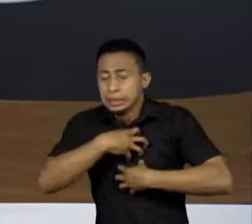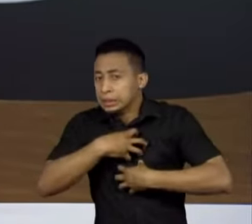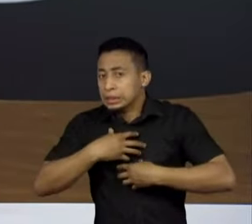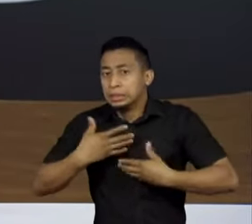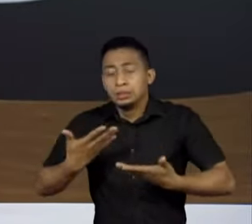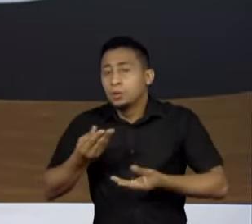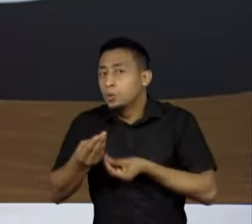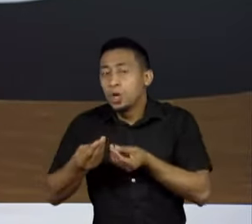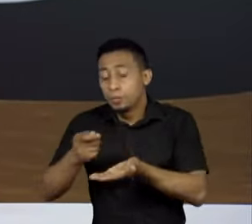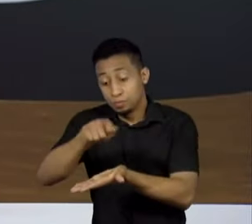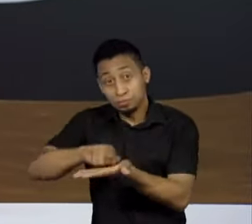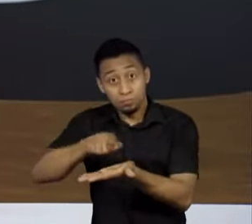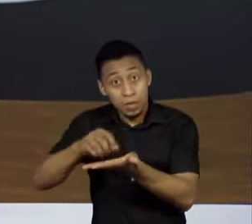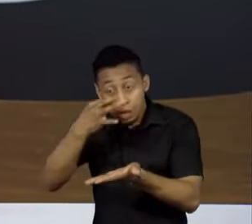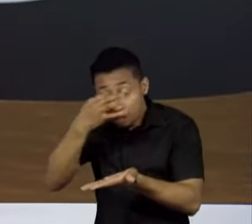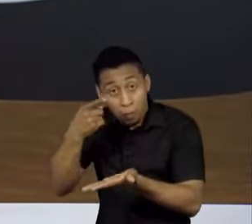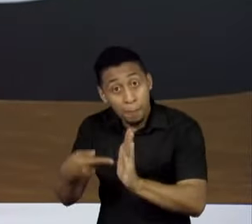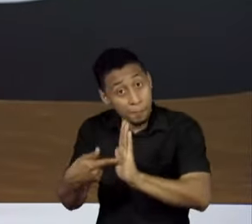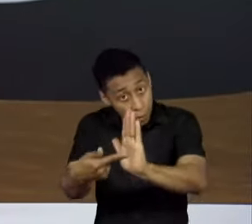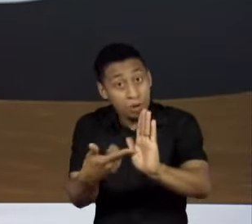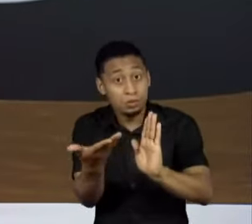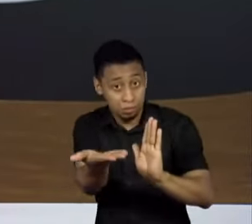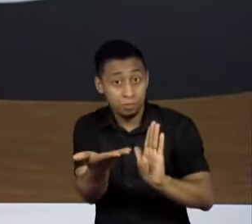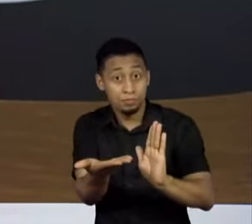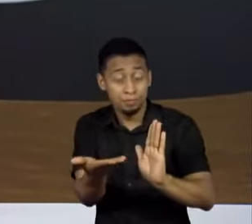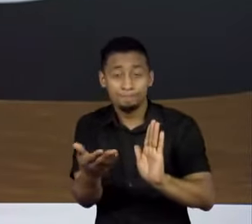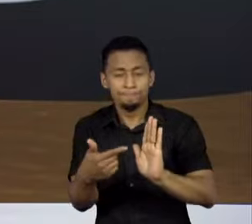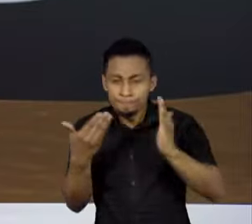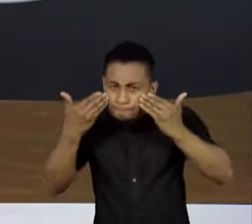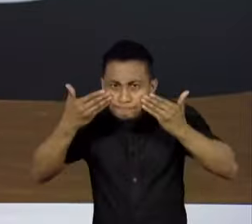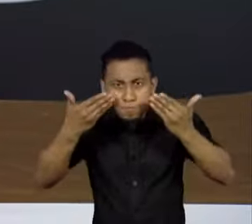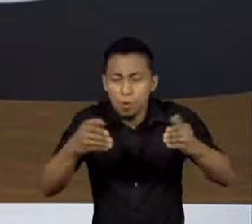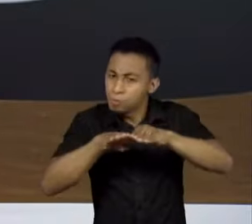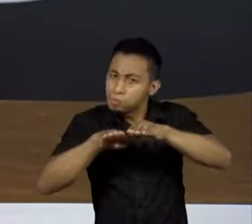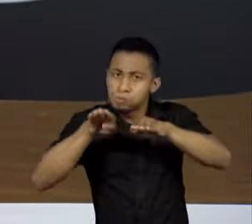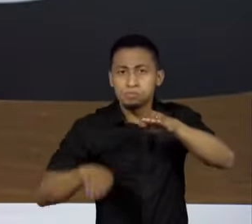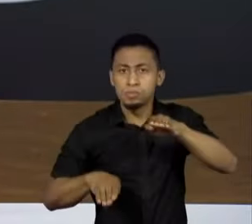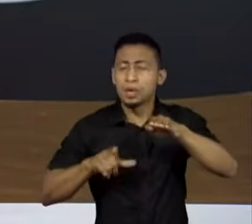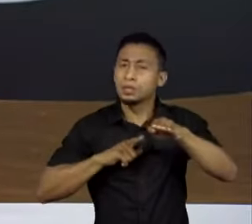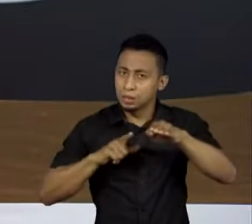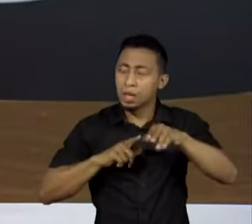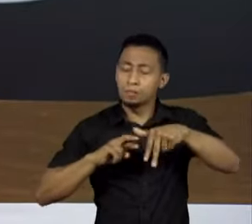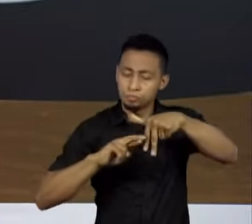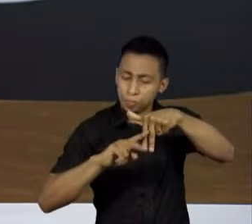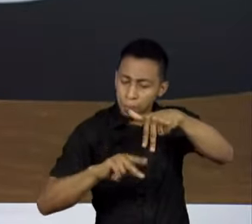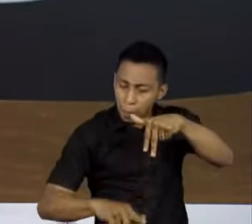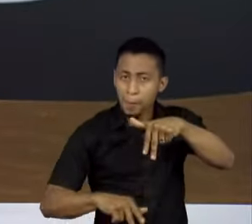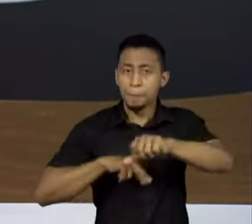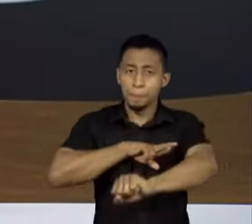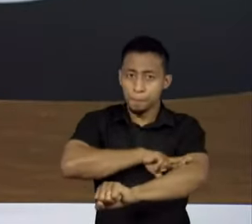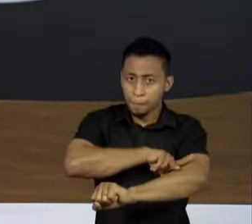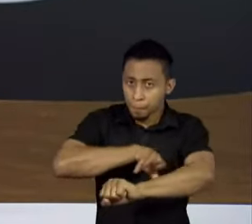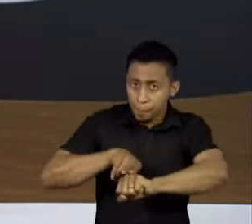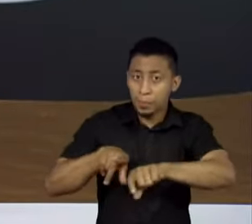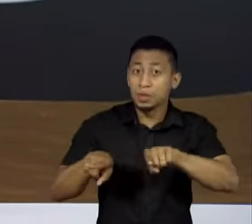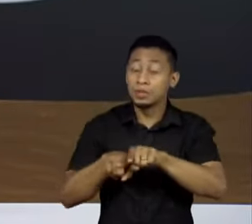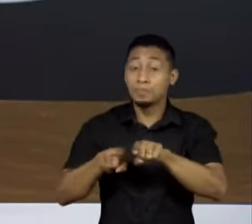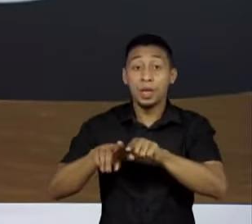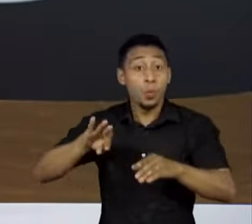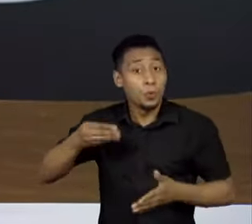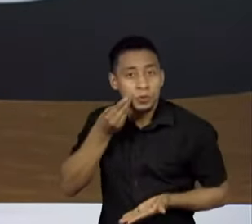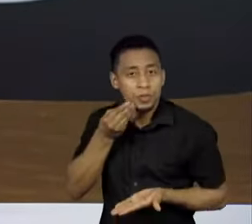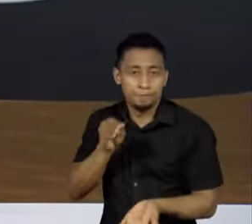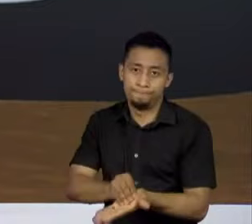de escritores como a Conceição Evaristo, que escancaram as desigualdades de gênero, de raça e de